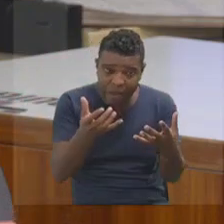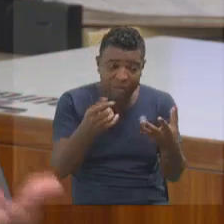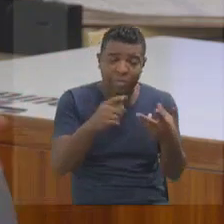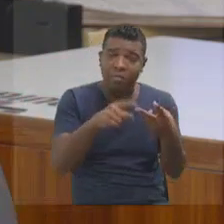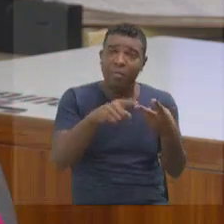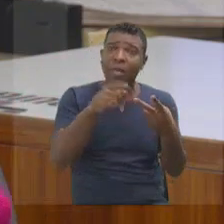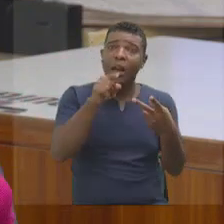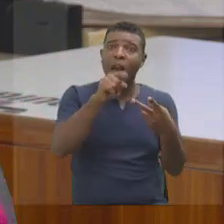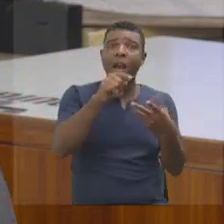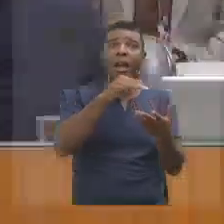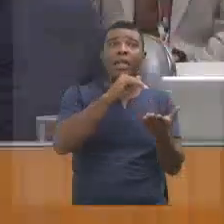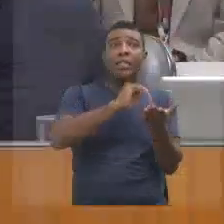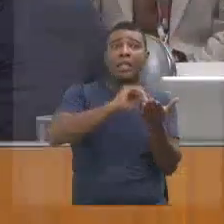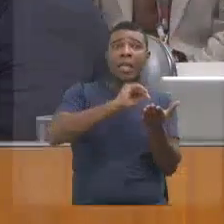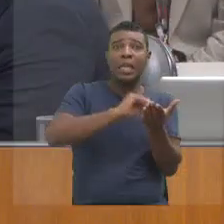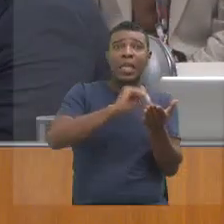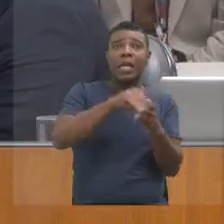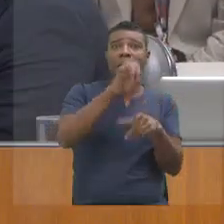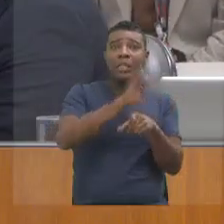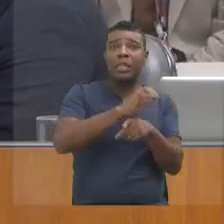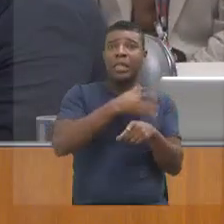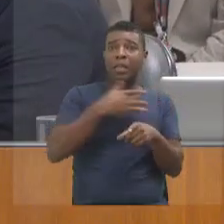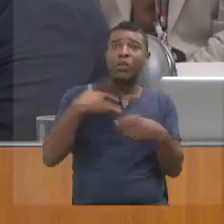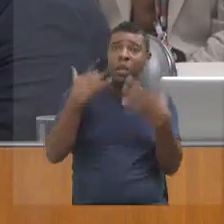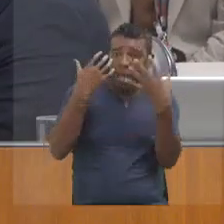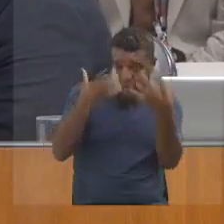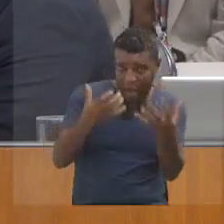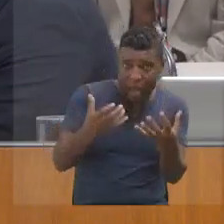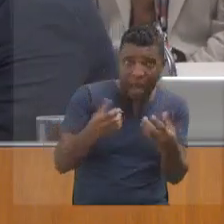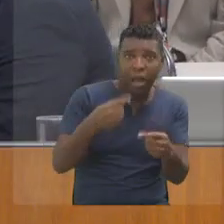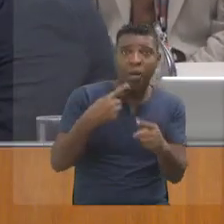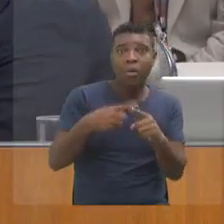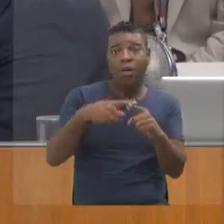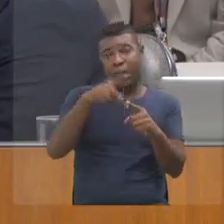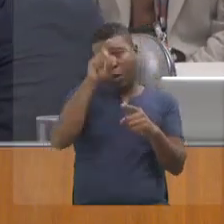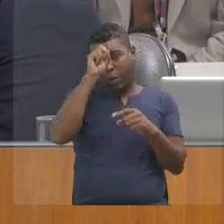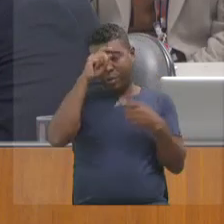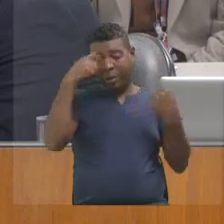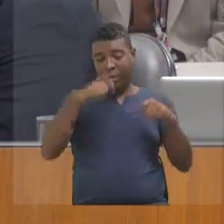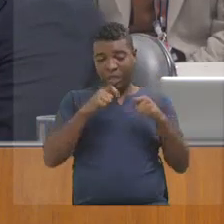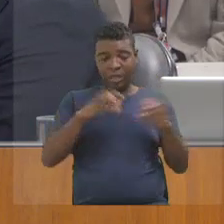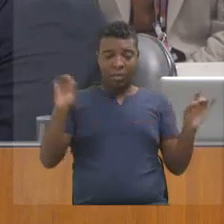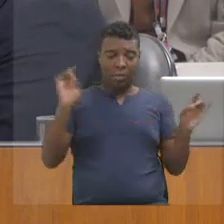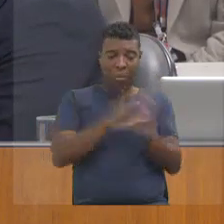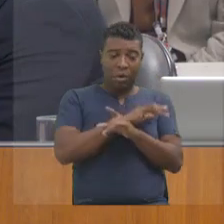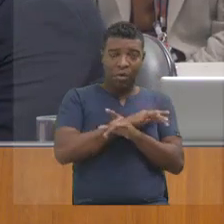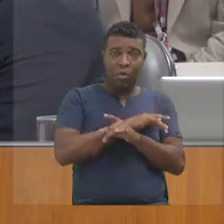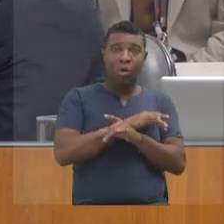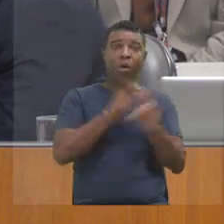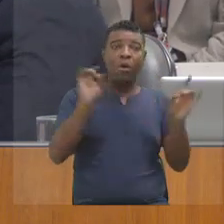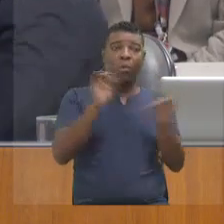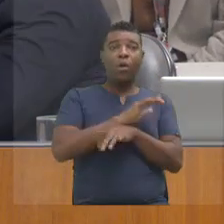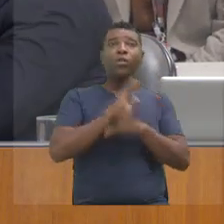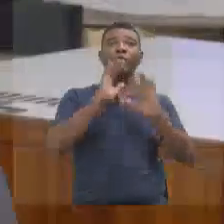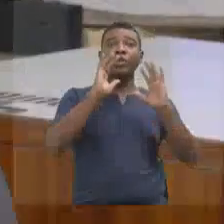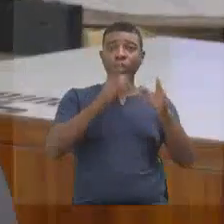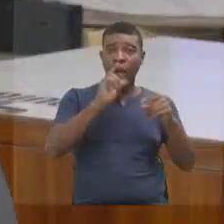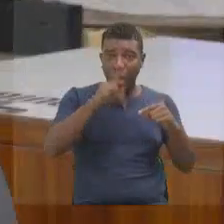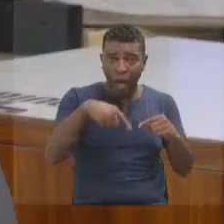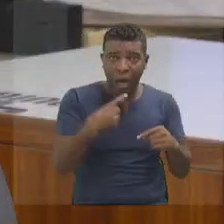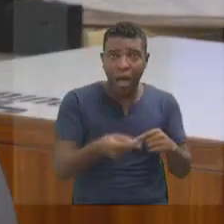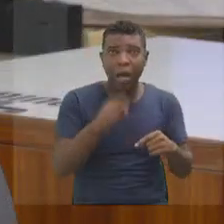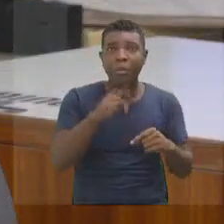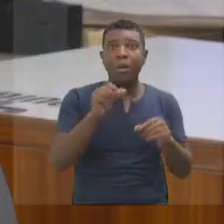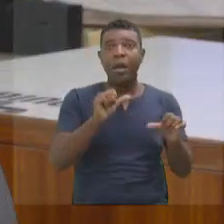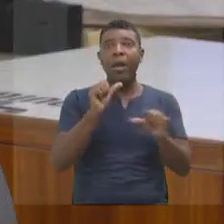quer se a secretaria de estado de saúde quer porque primeiro o hospital tem que ficar pronto ficando pronto a gente começa as tratativas para que ele se